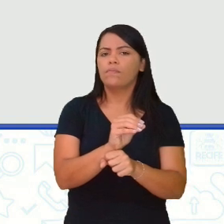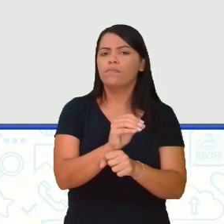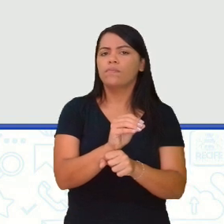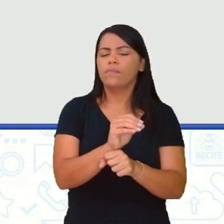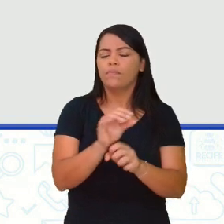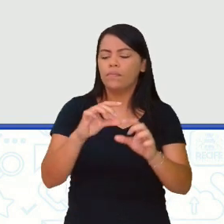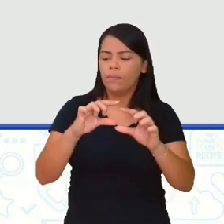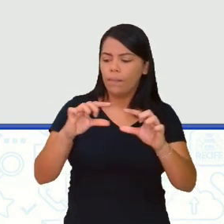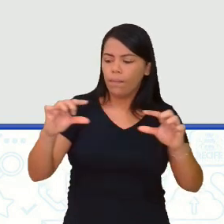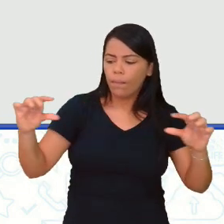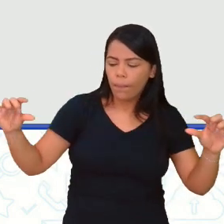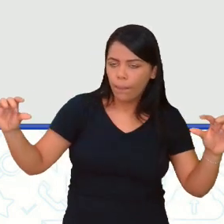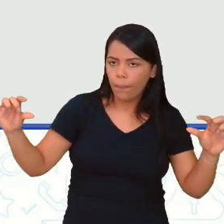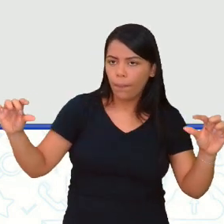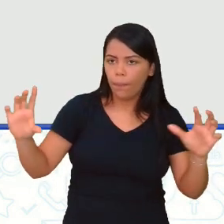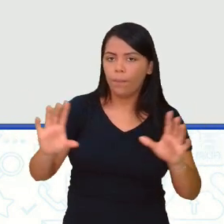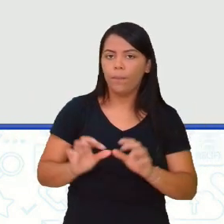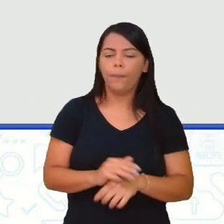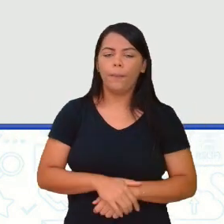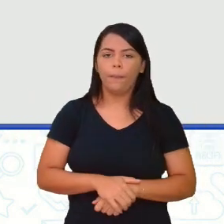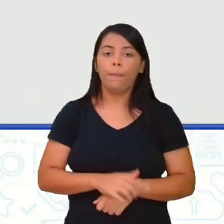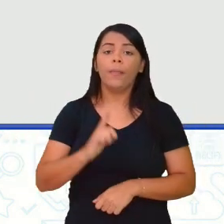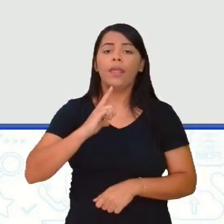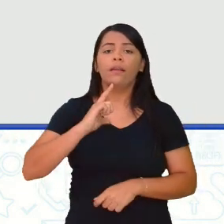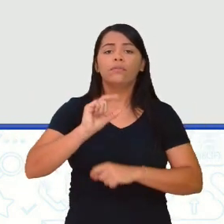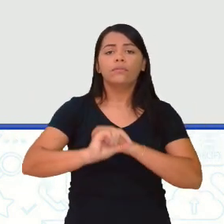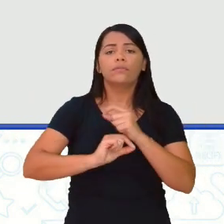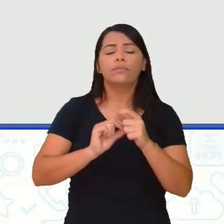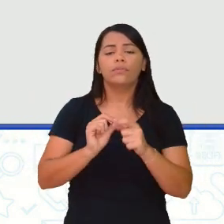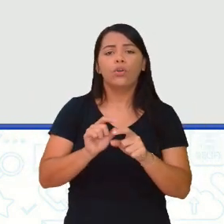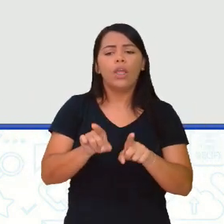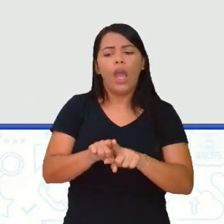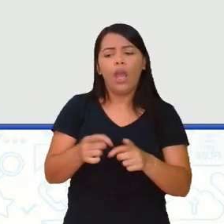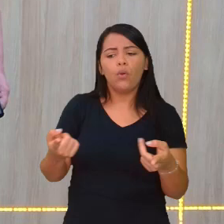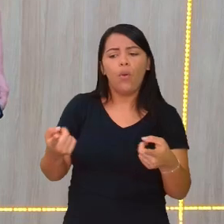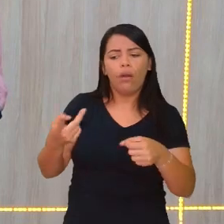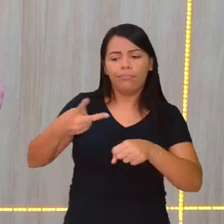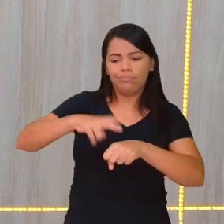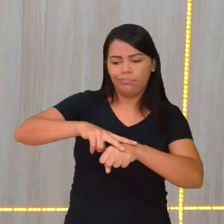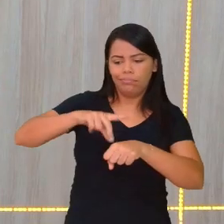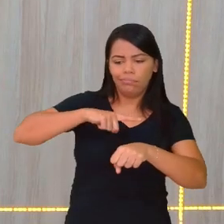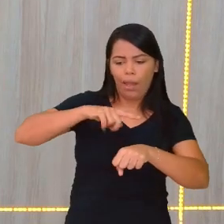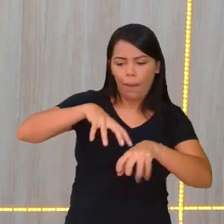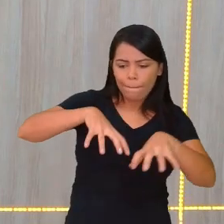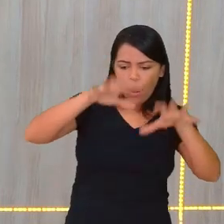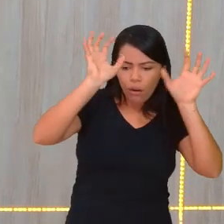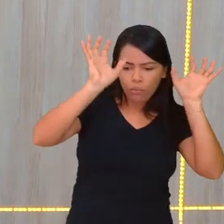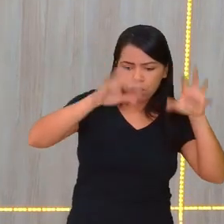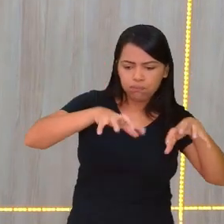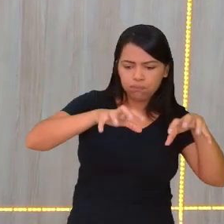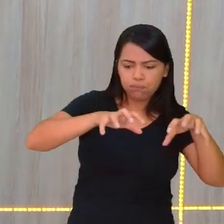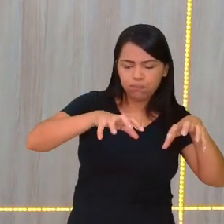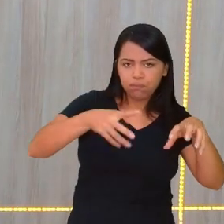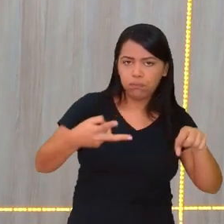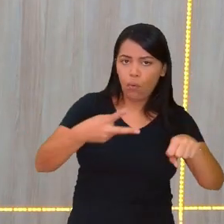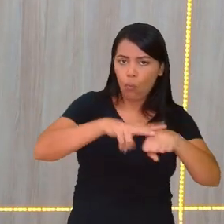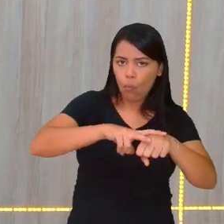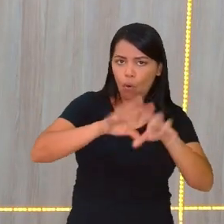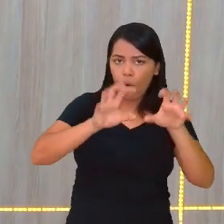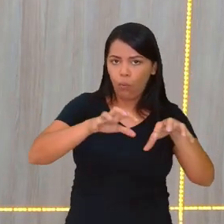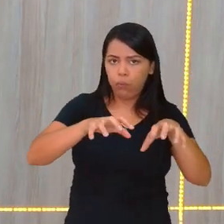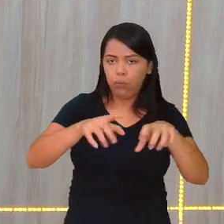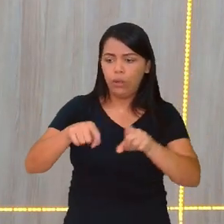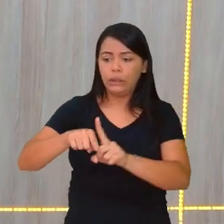eixo horizontal, tenha, ao mesmo tempo, maior precipitação,